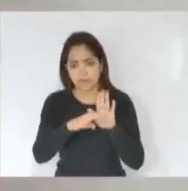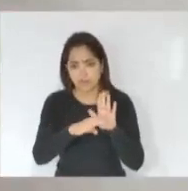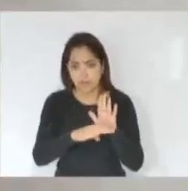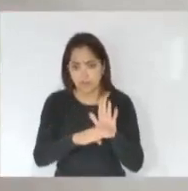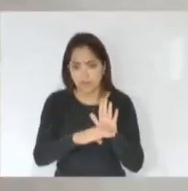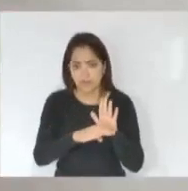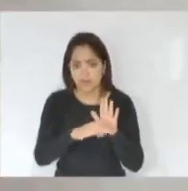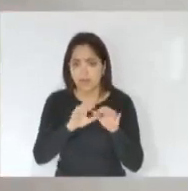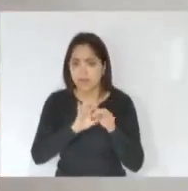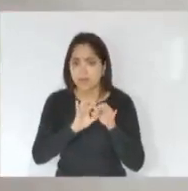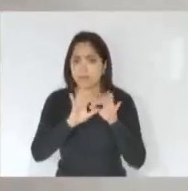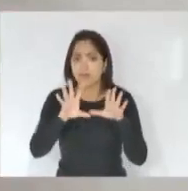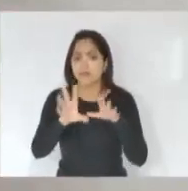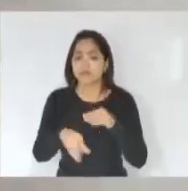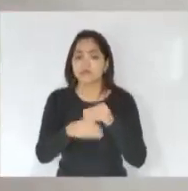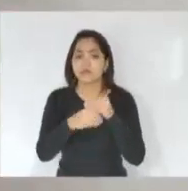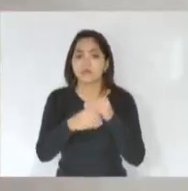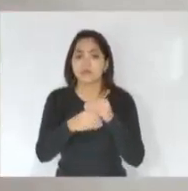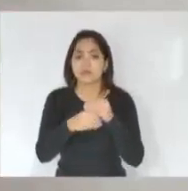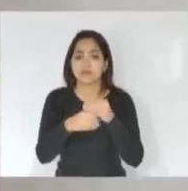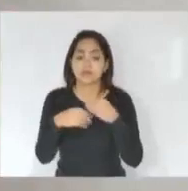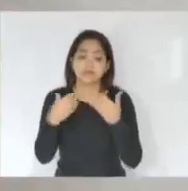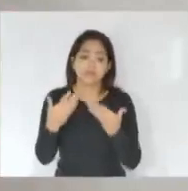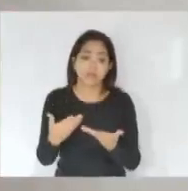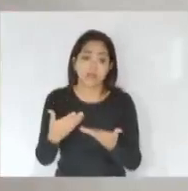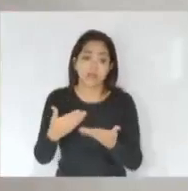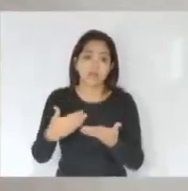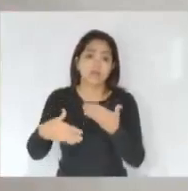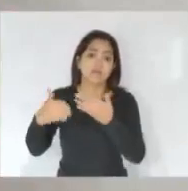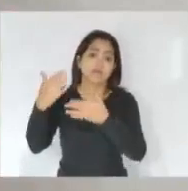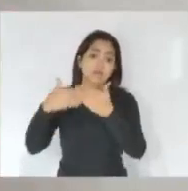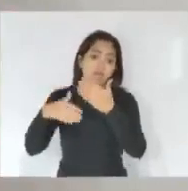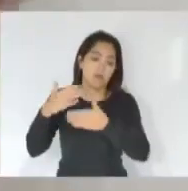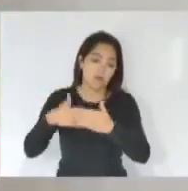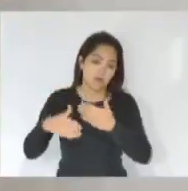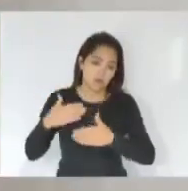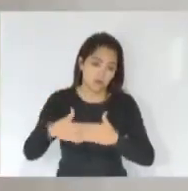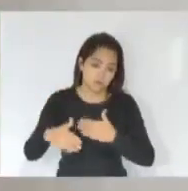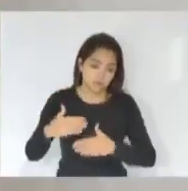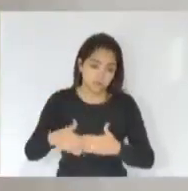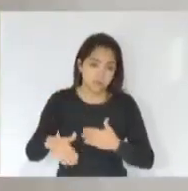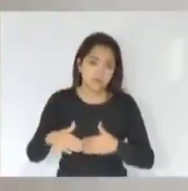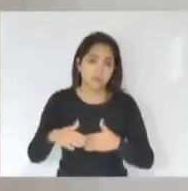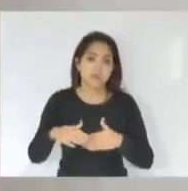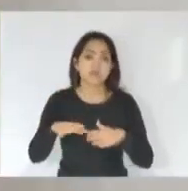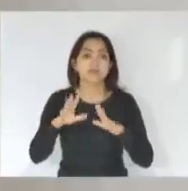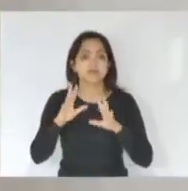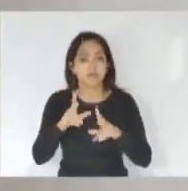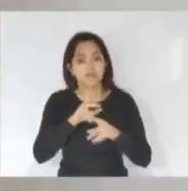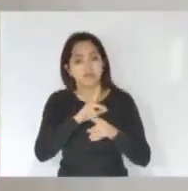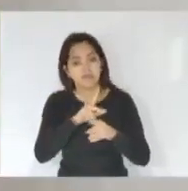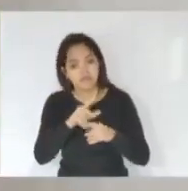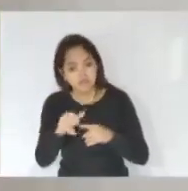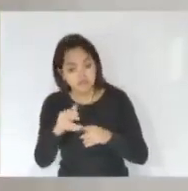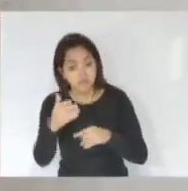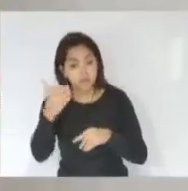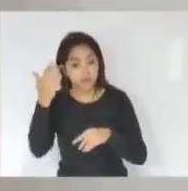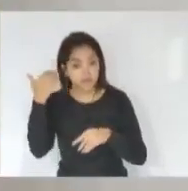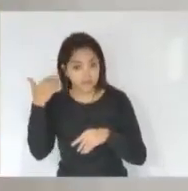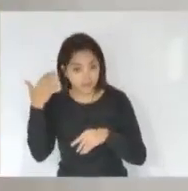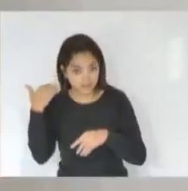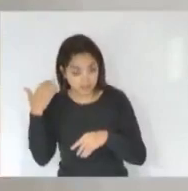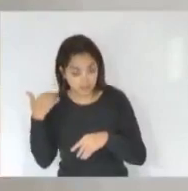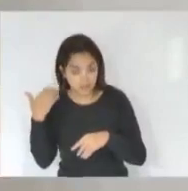emenda. Porque aí a gente volta àquilo que nós já vencemos no passado com a